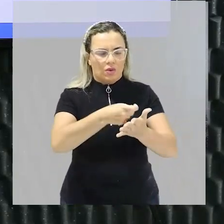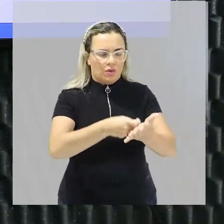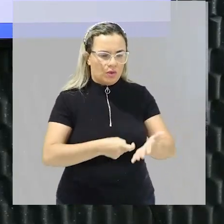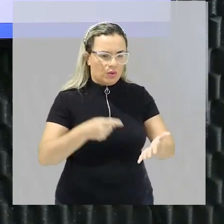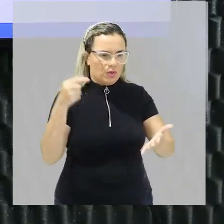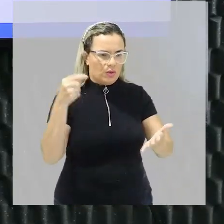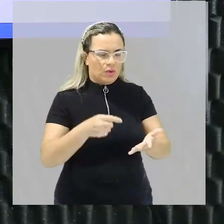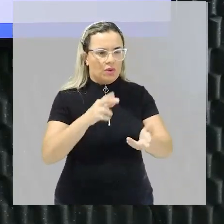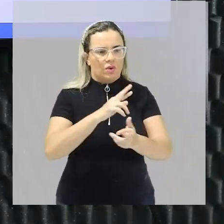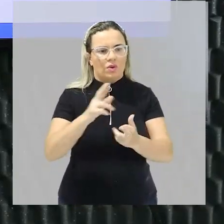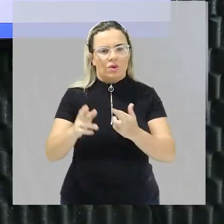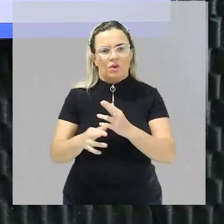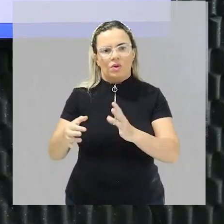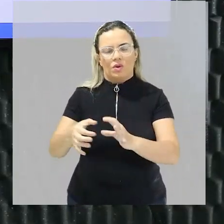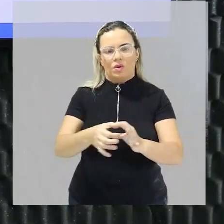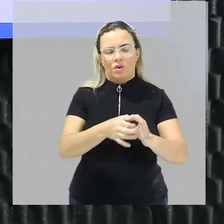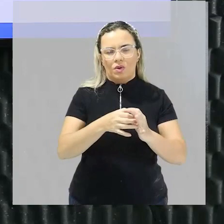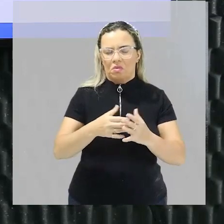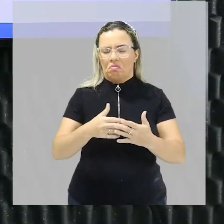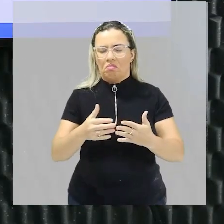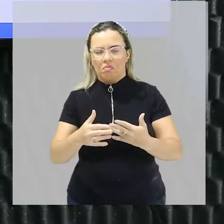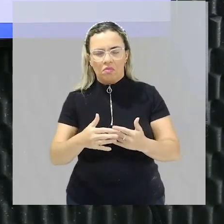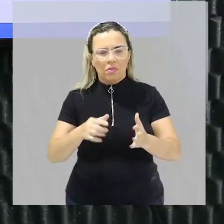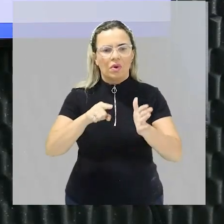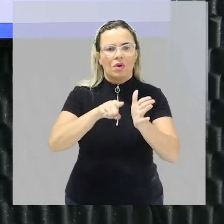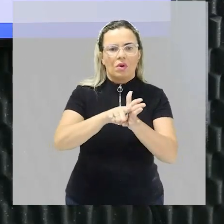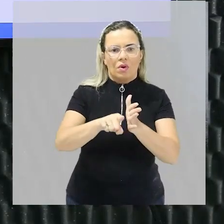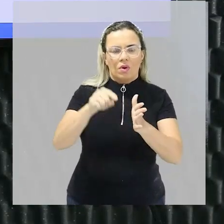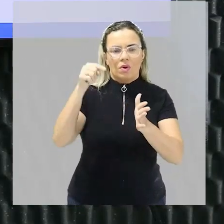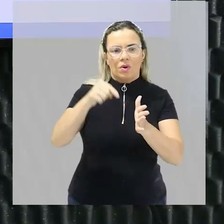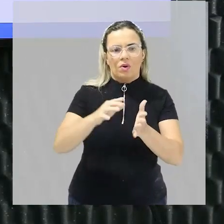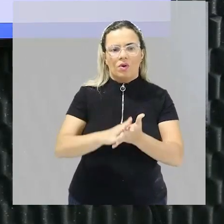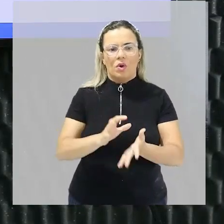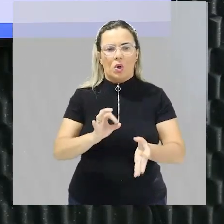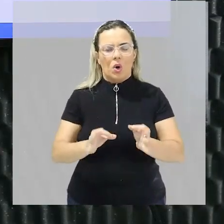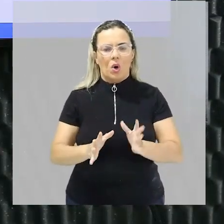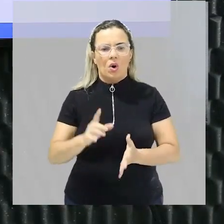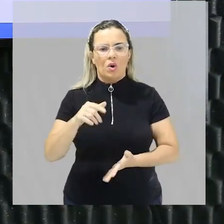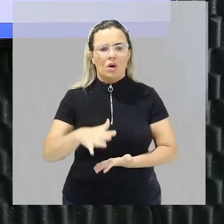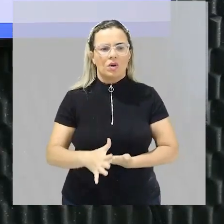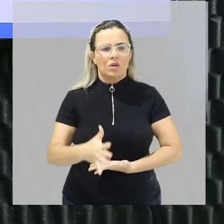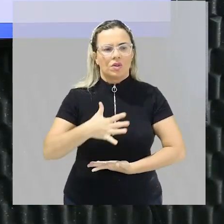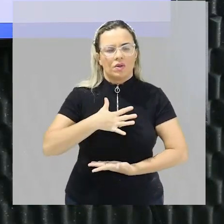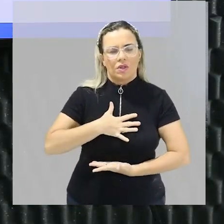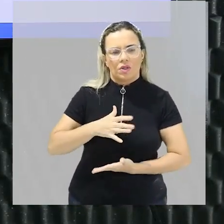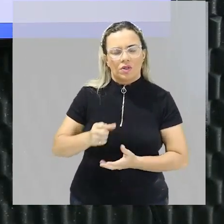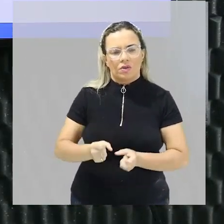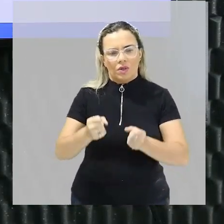no comando, ou seja lá como a questão esteja tratando o juízo de gosto ou o próprio gosto.